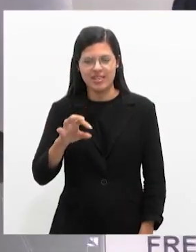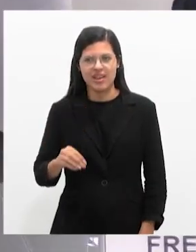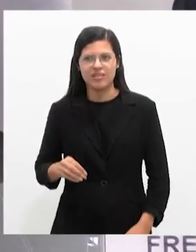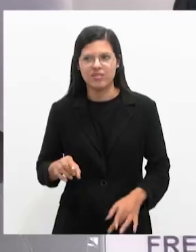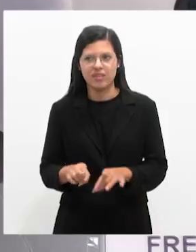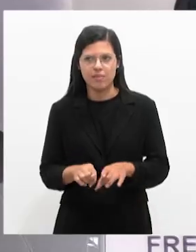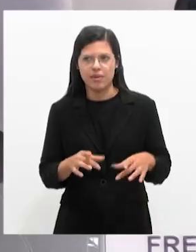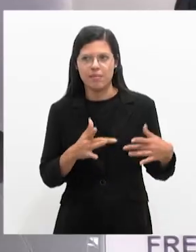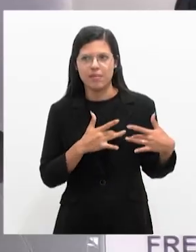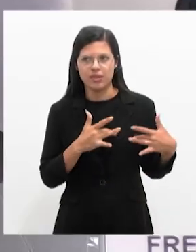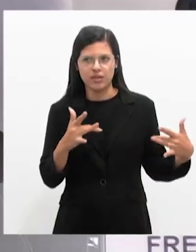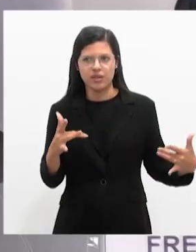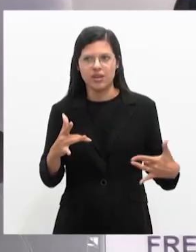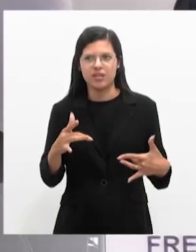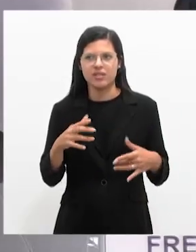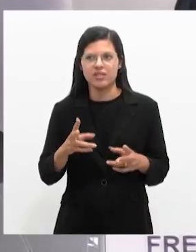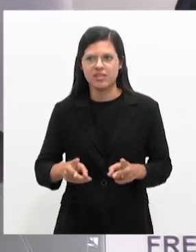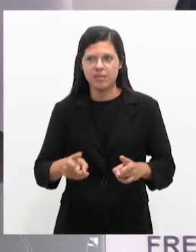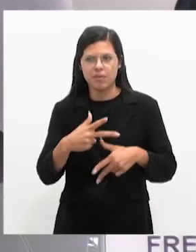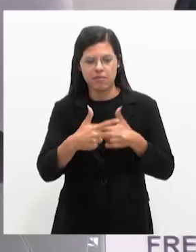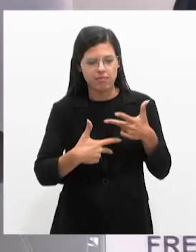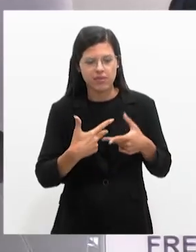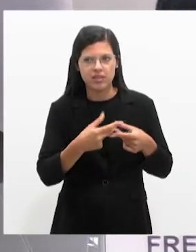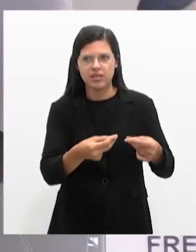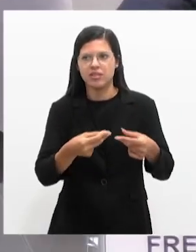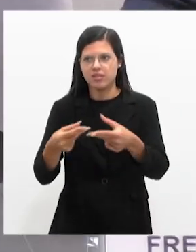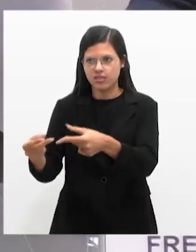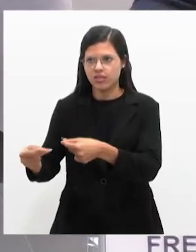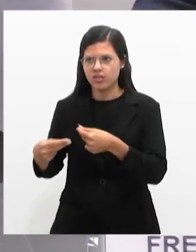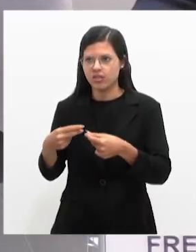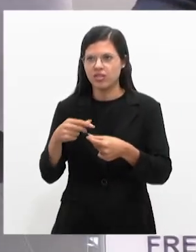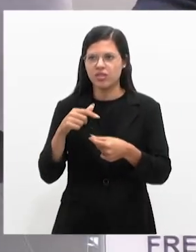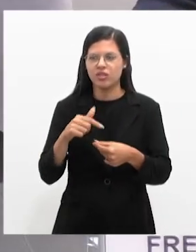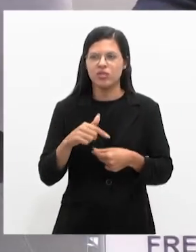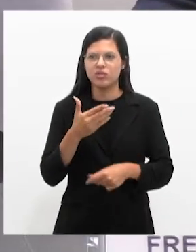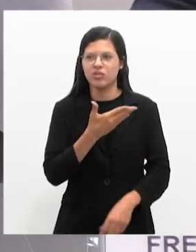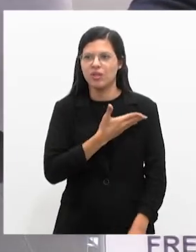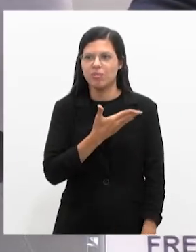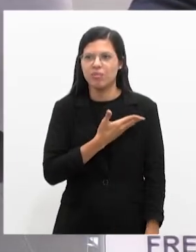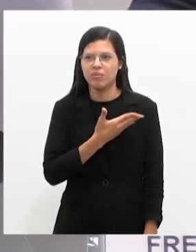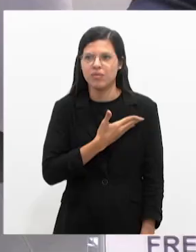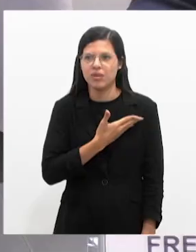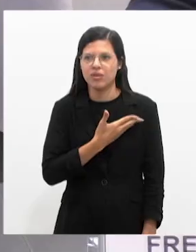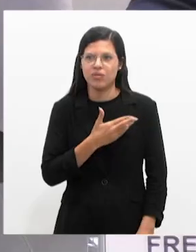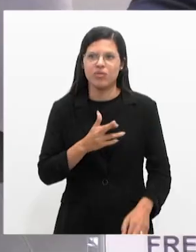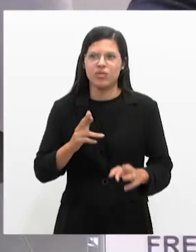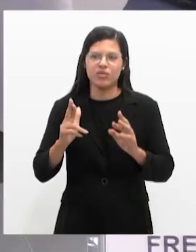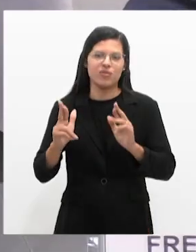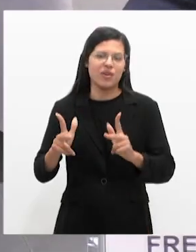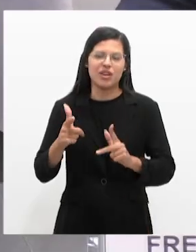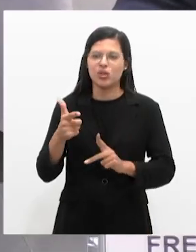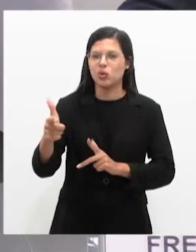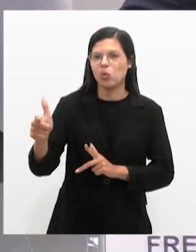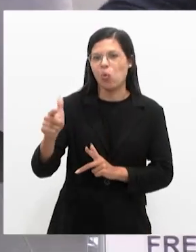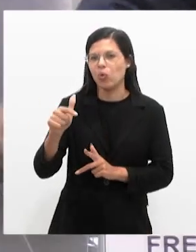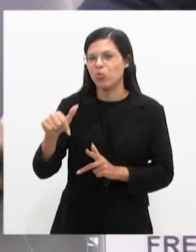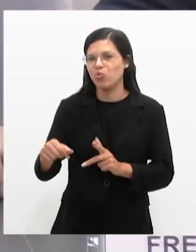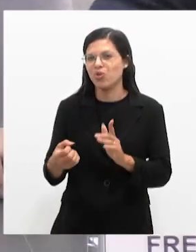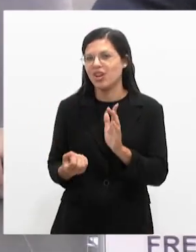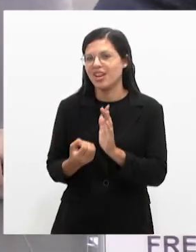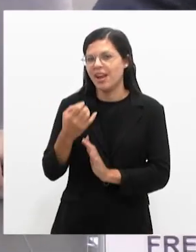vive agraciando os colegas, tal, diferente de outros deputados que criam também carnes nobres,